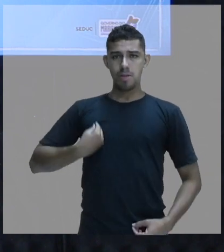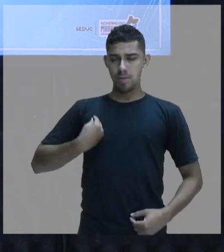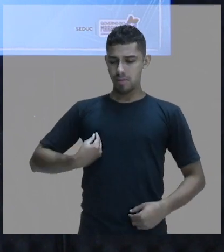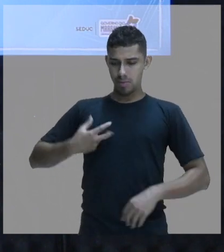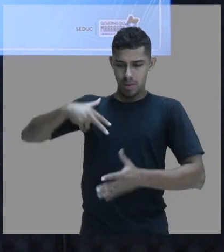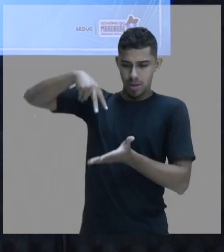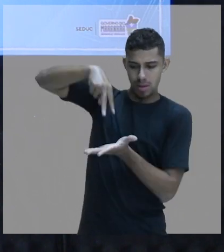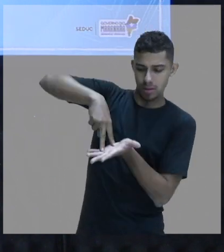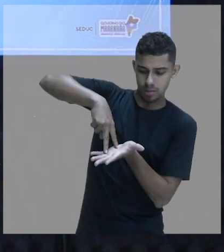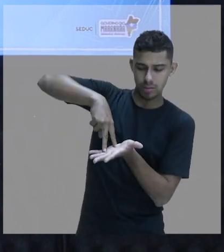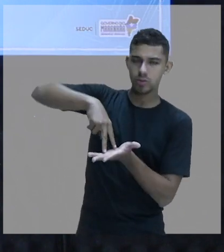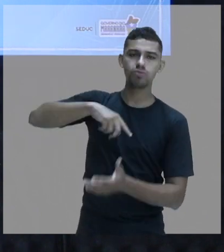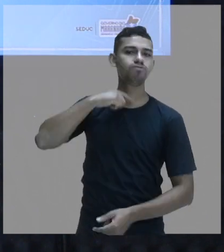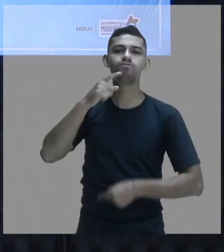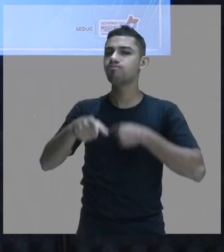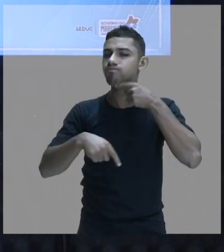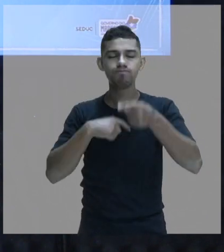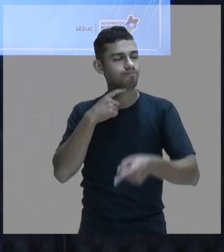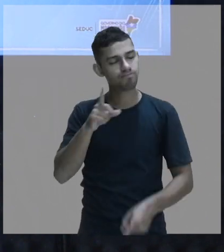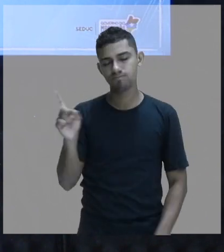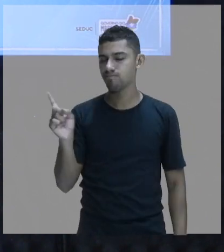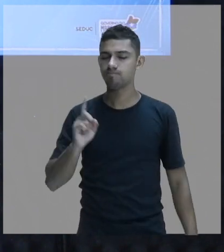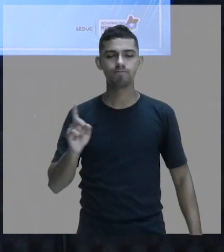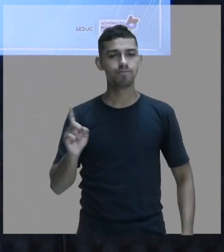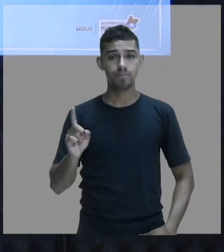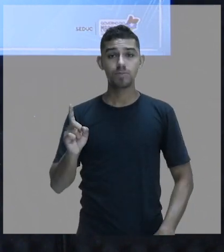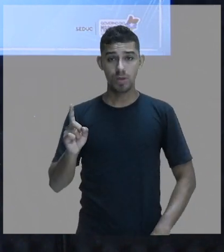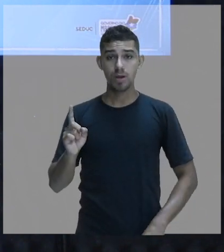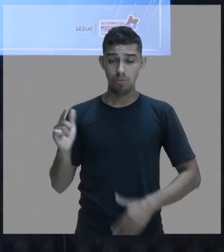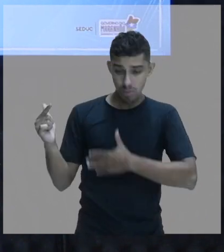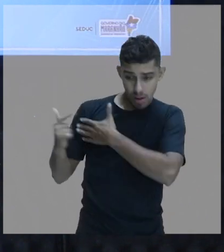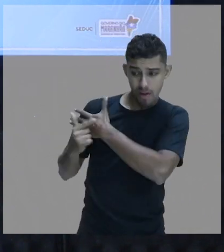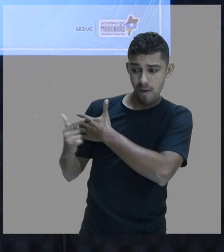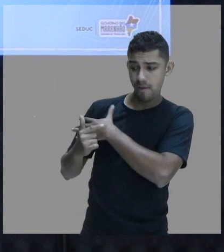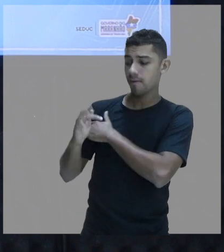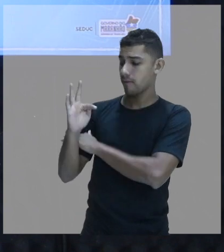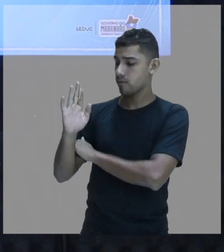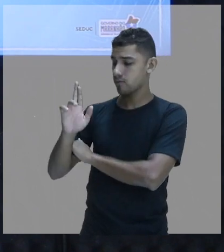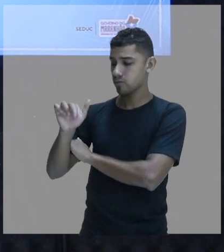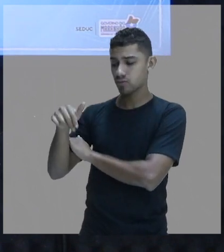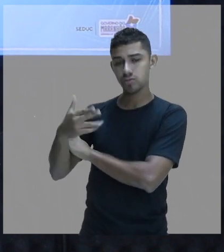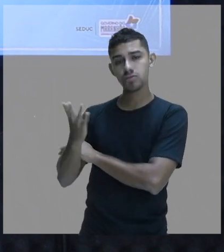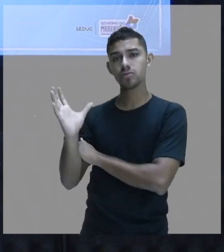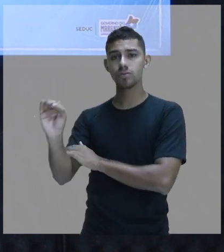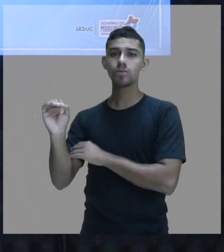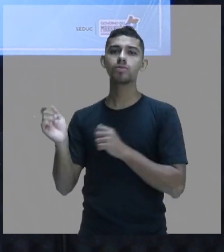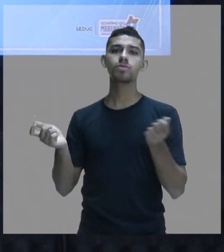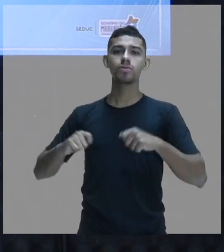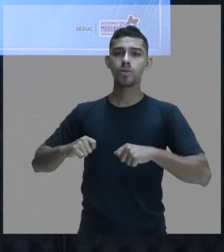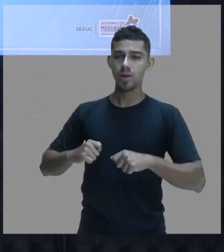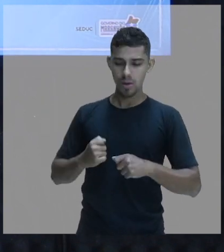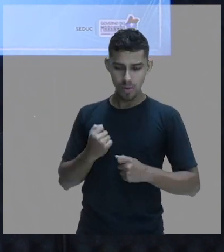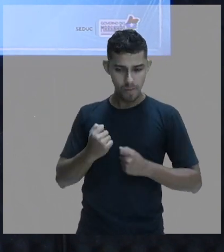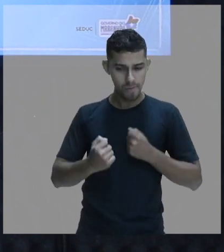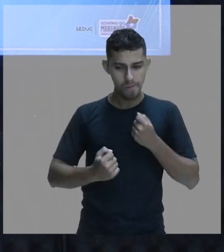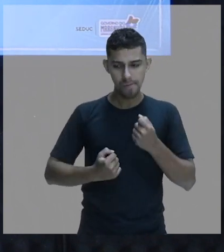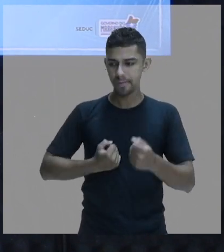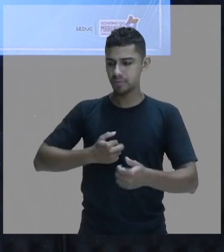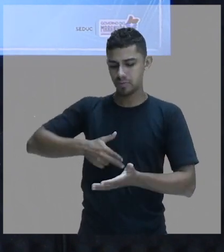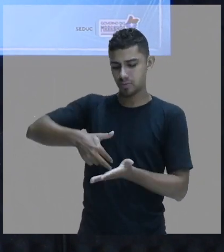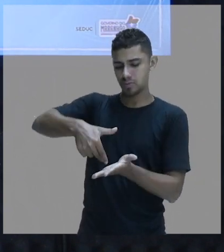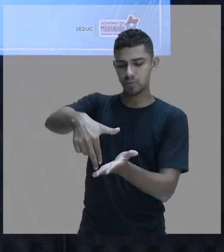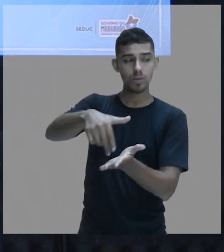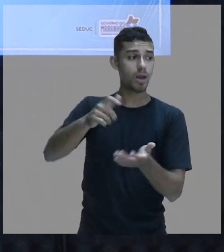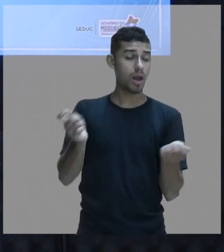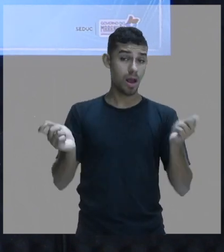Então, o sistema esquelético ele tem essa função de nos dar uma certa sustentação, uma locomoção. Obviamente que